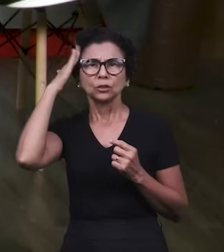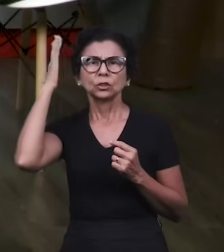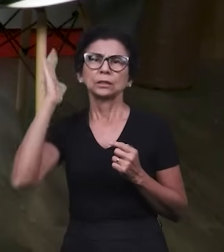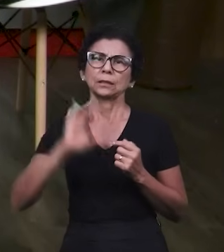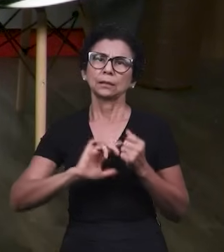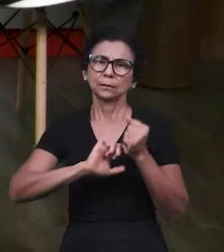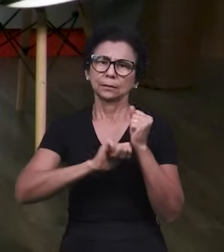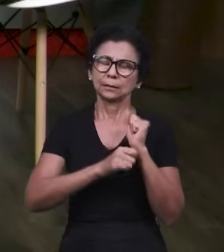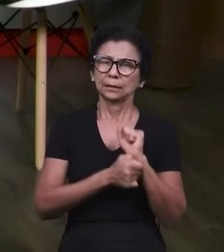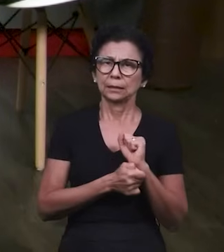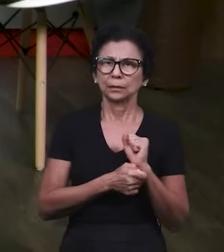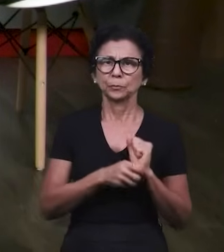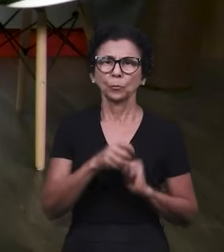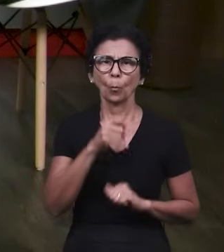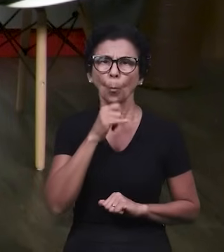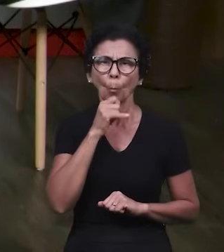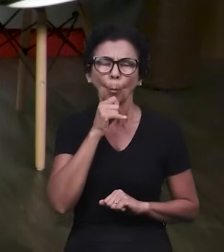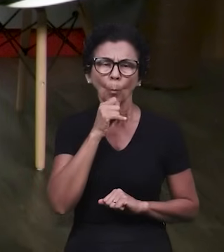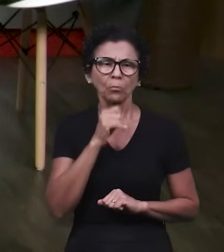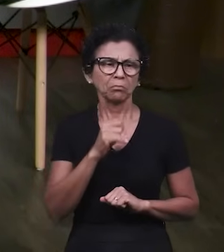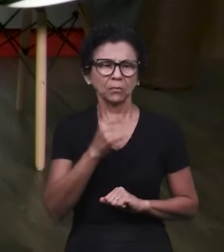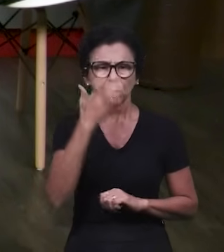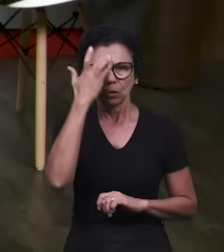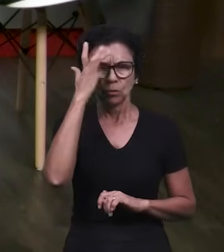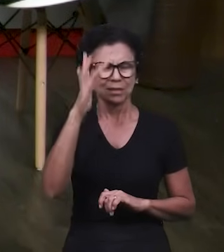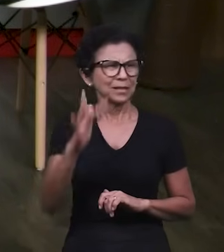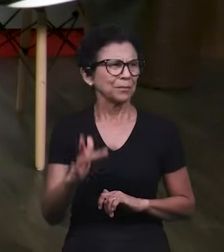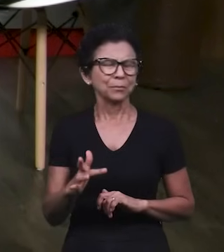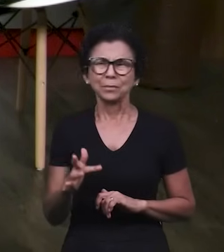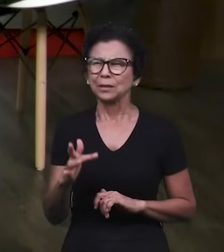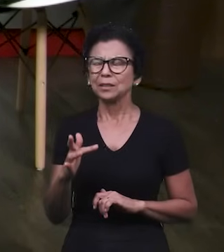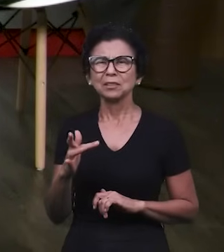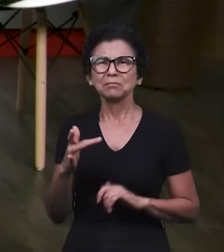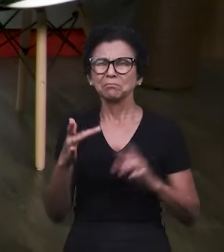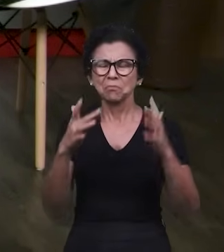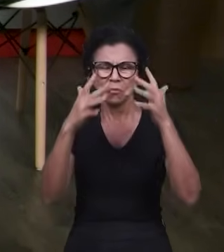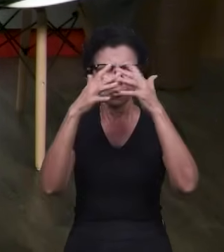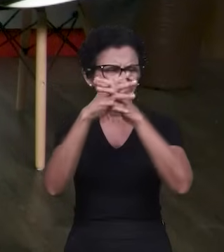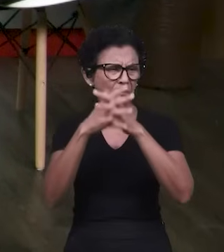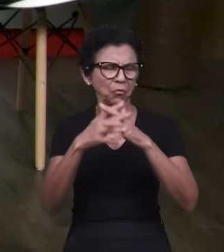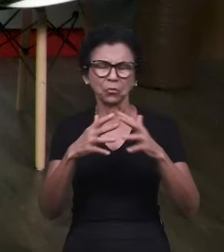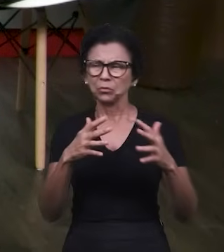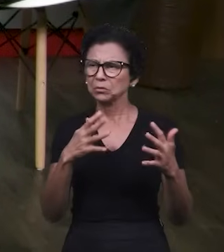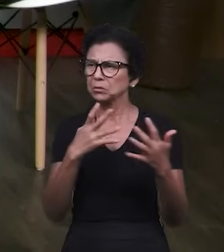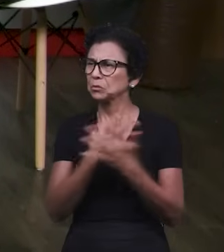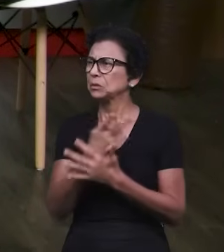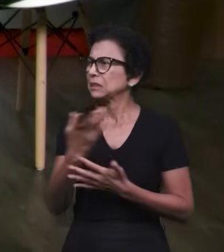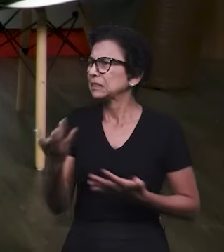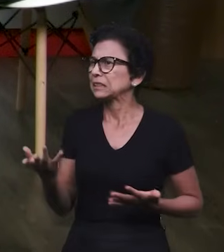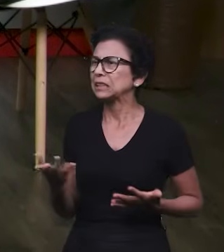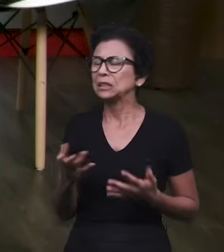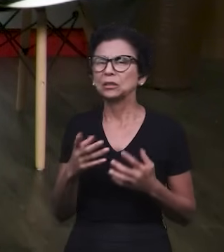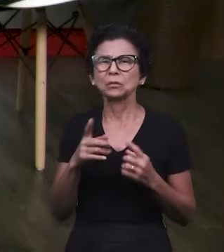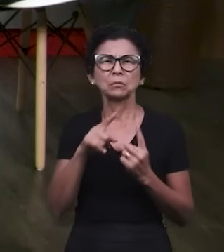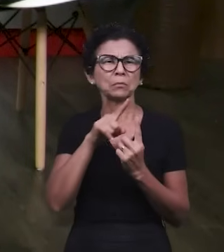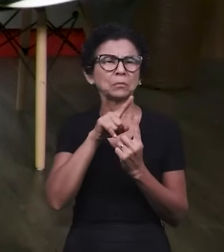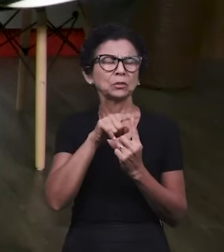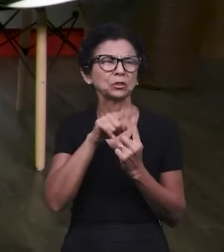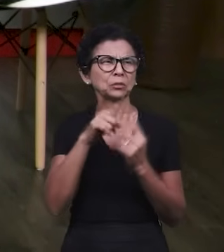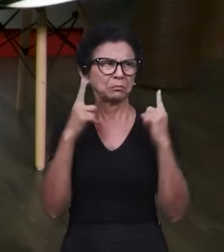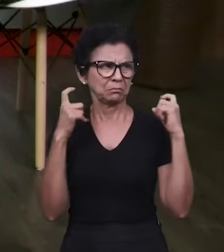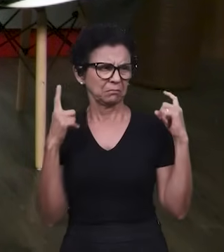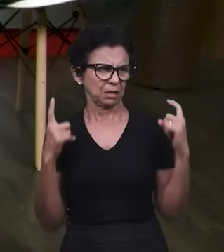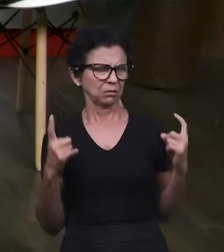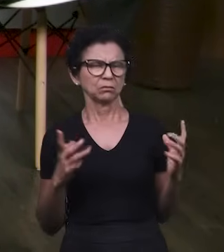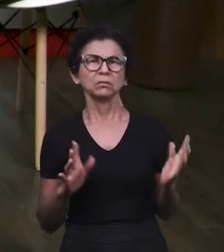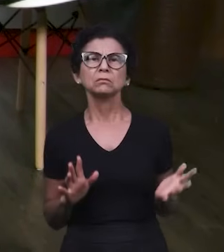Quem não conhecia o segredo não conseguia identificar aquilo que efetivamente estava